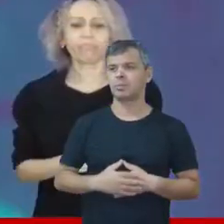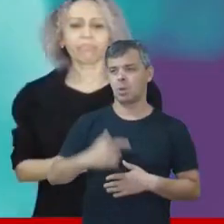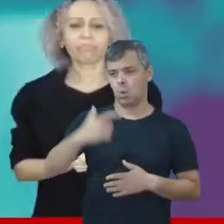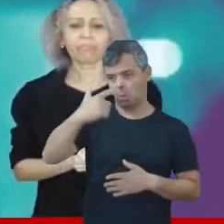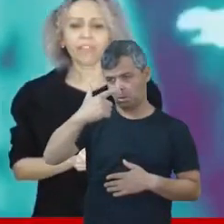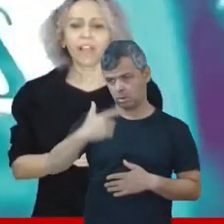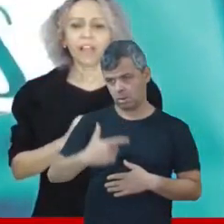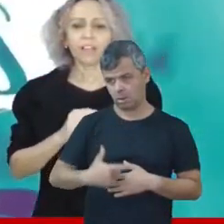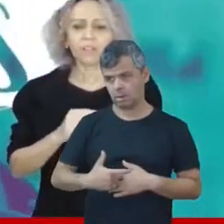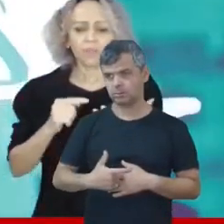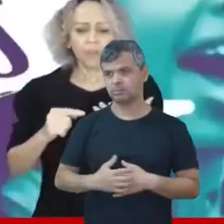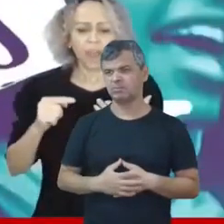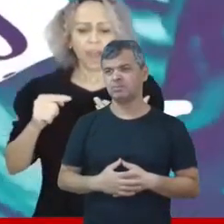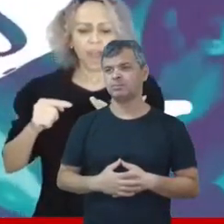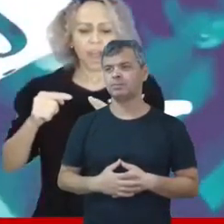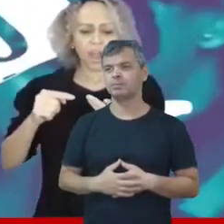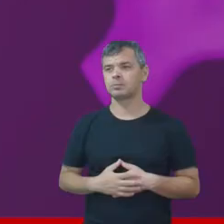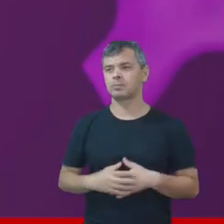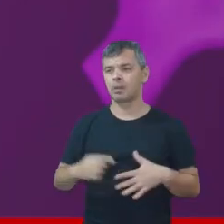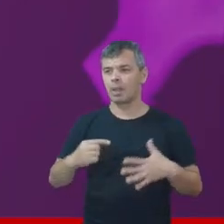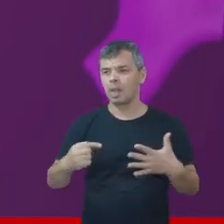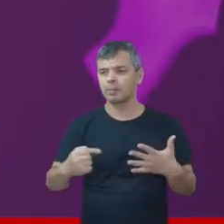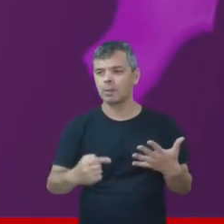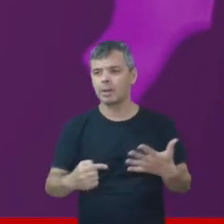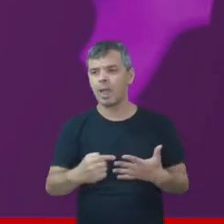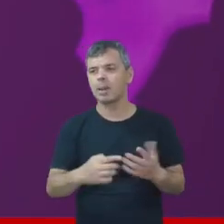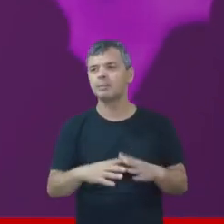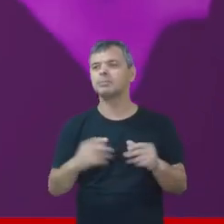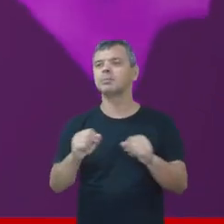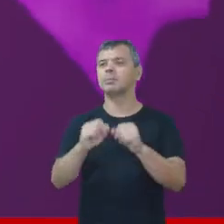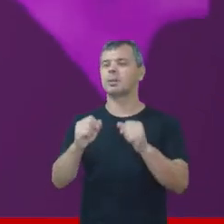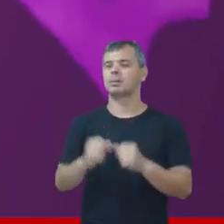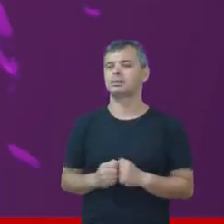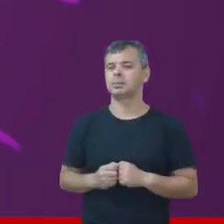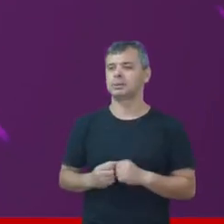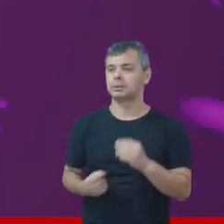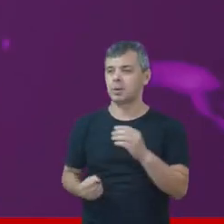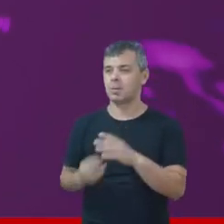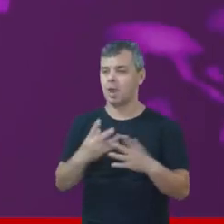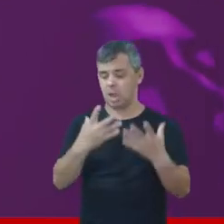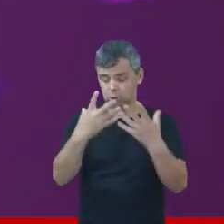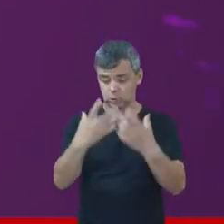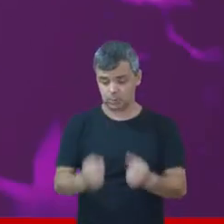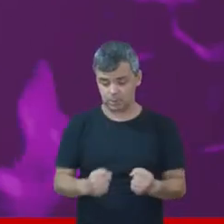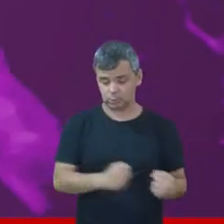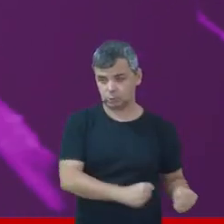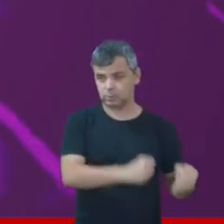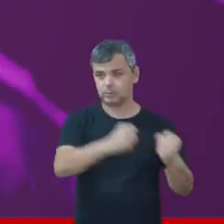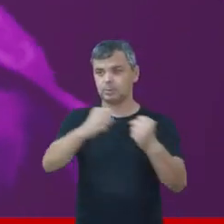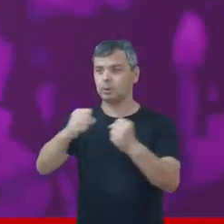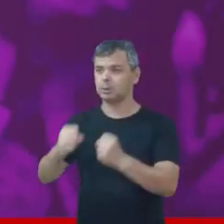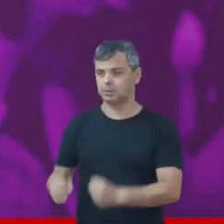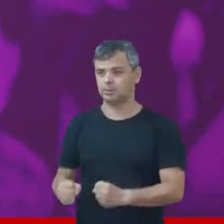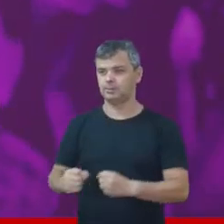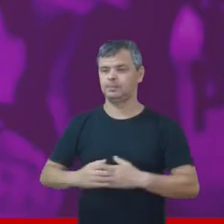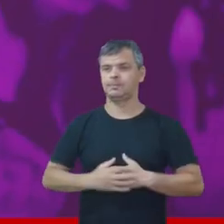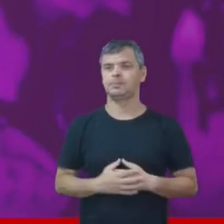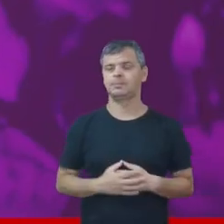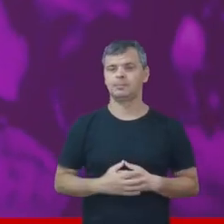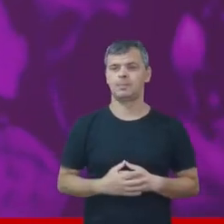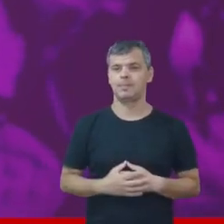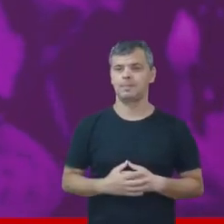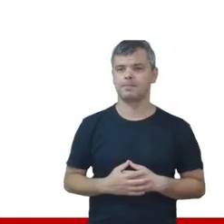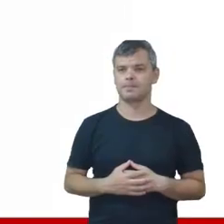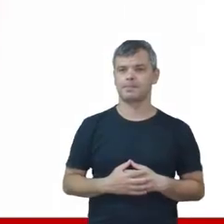Eu sou uma delas, são elas por elas, ocupando os espaços de